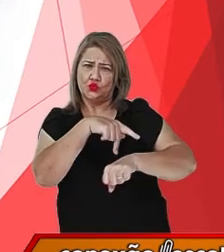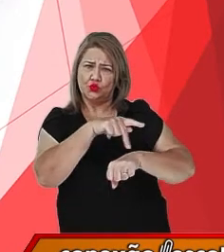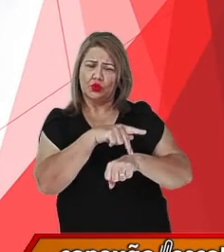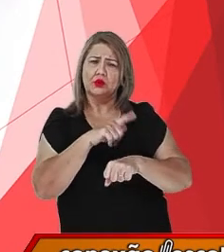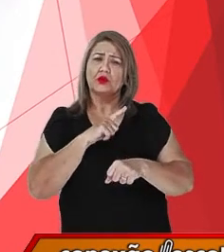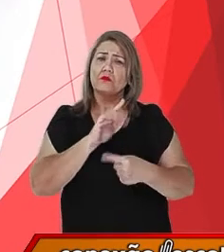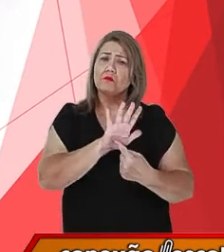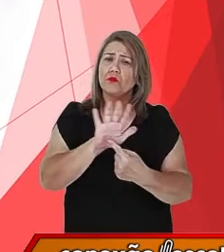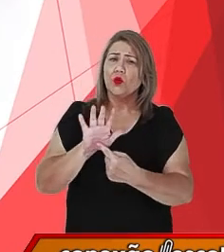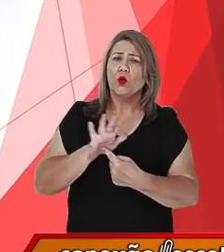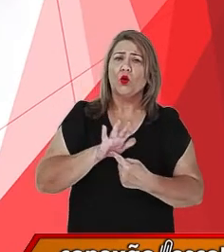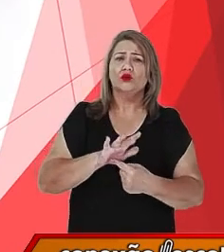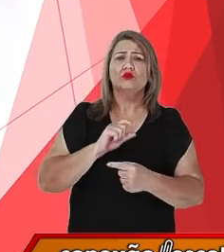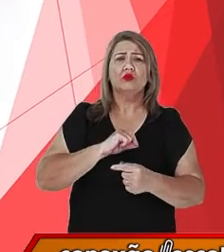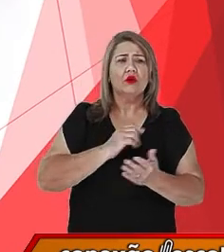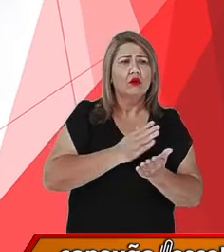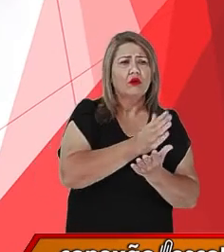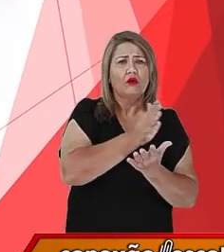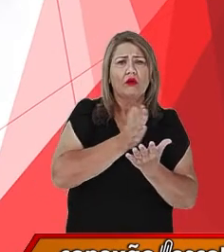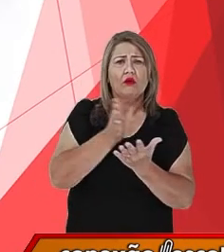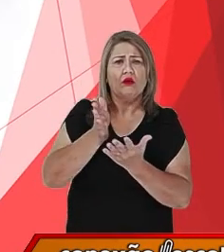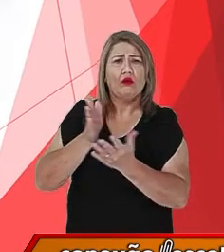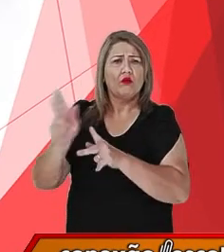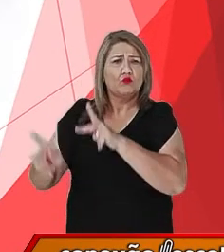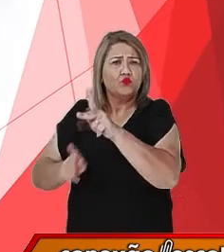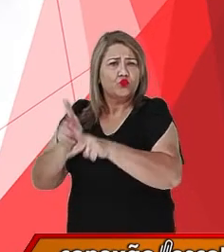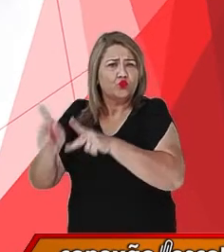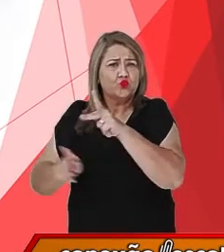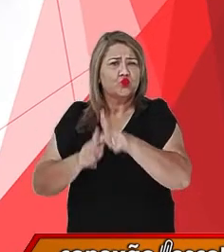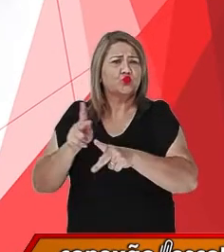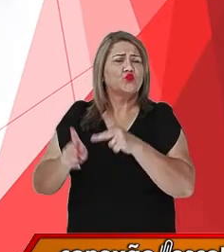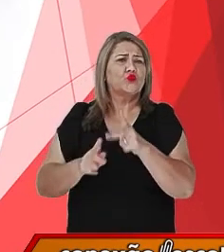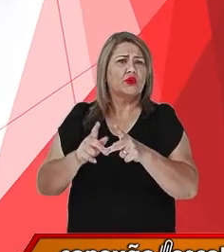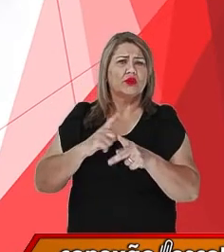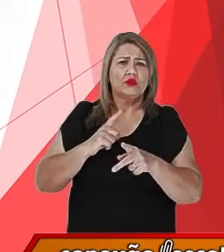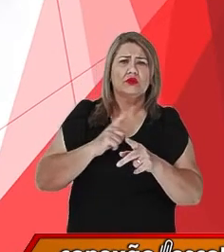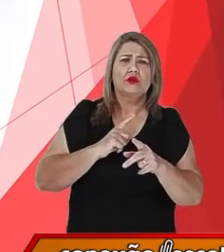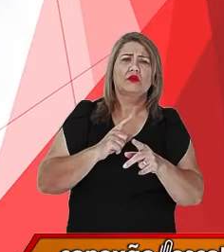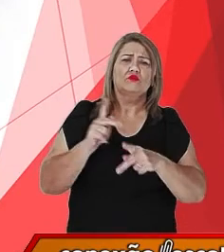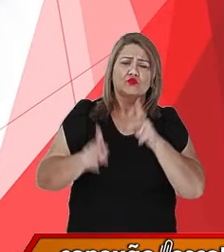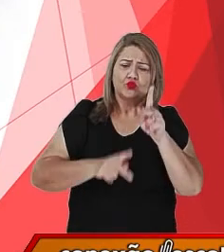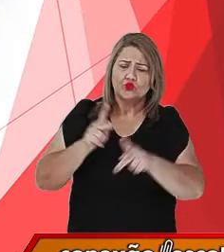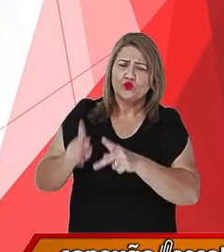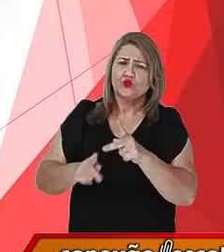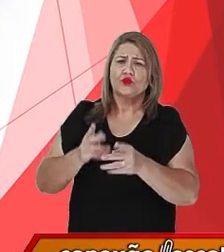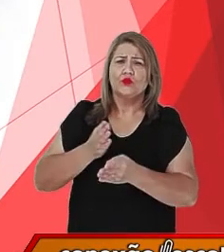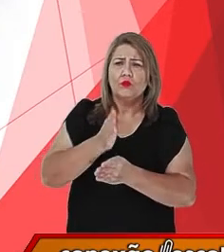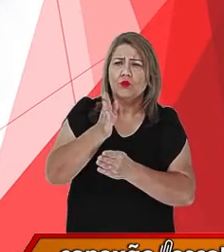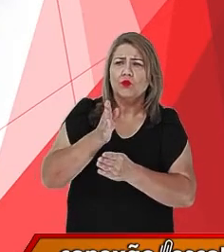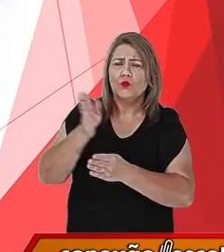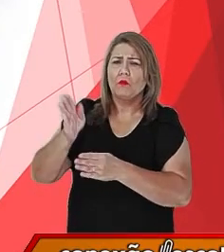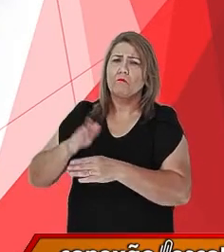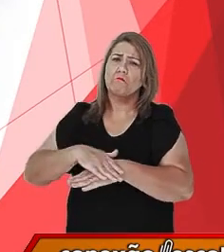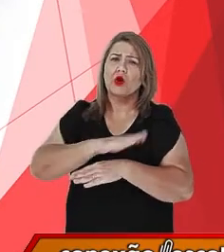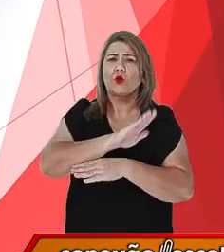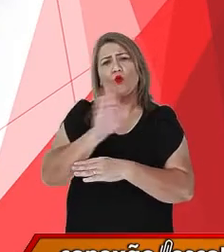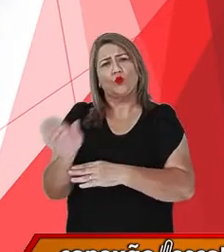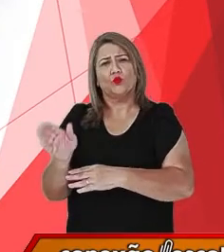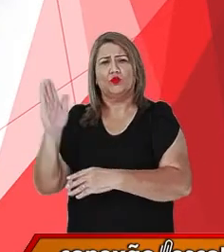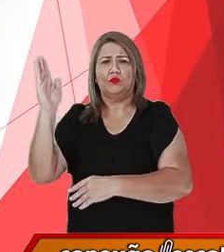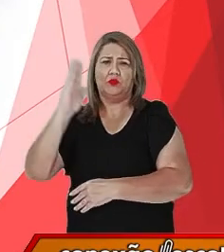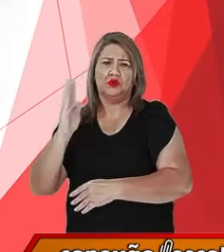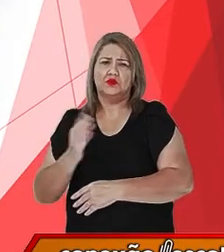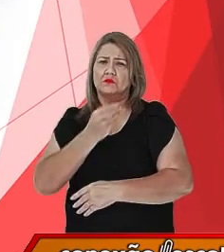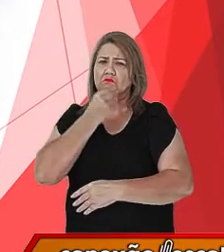apresentando redes de transporte pelas ferrovias, linhas de transporte pelas ferrovias muito maiores e